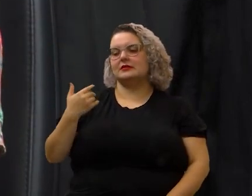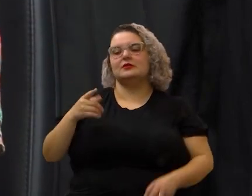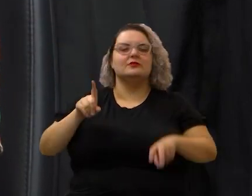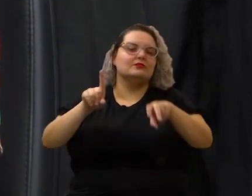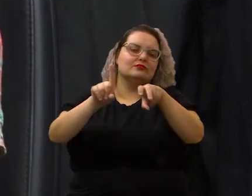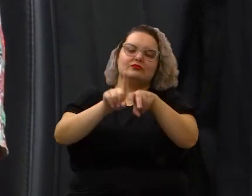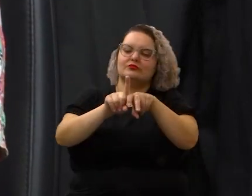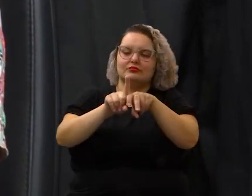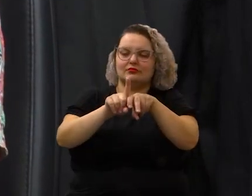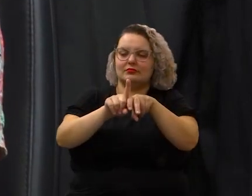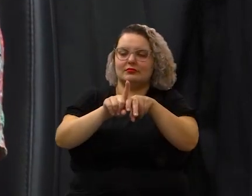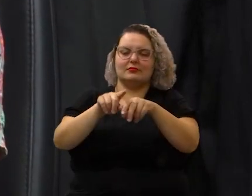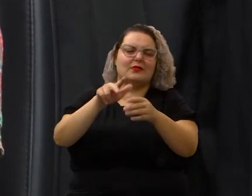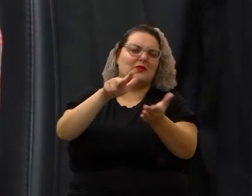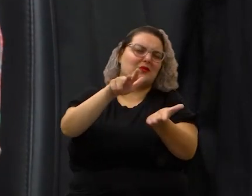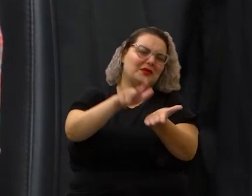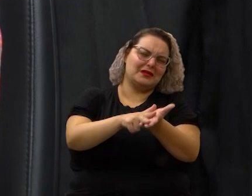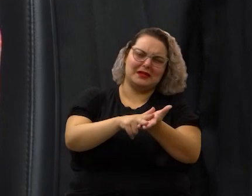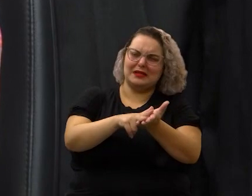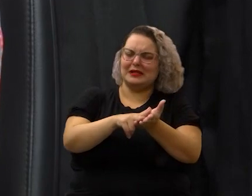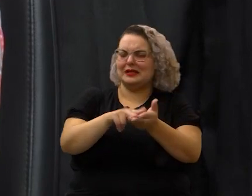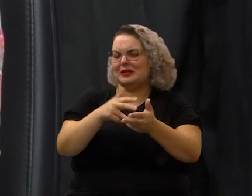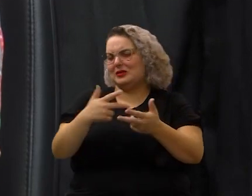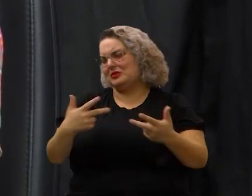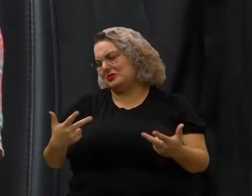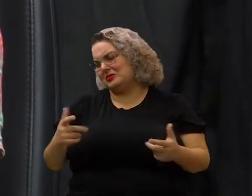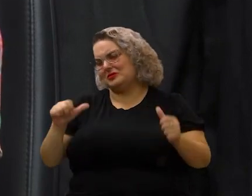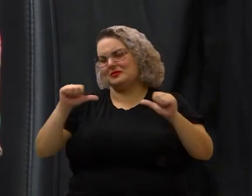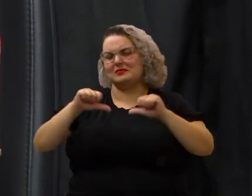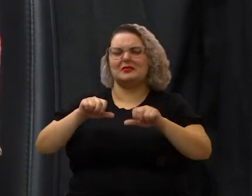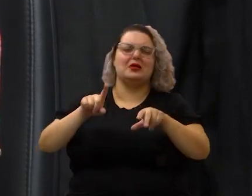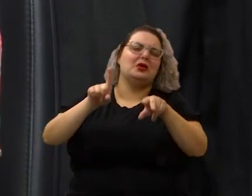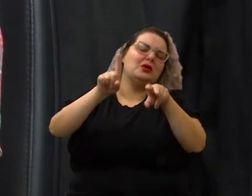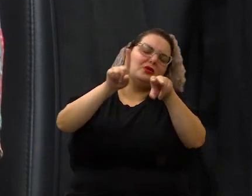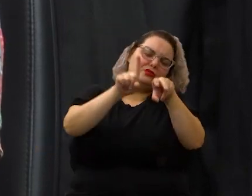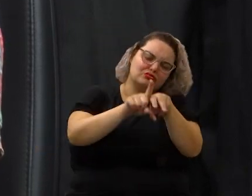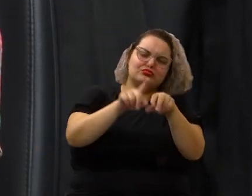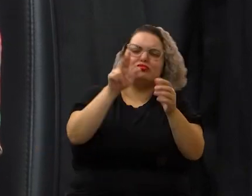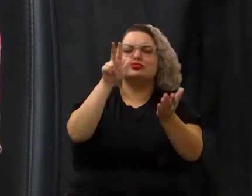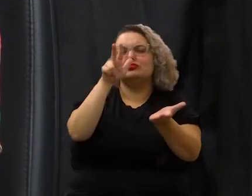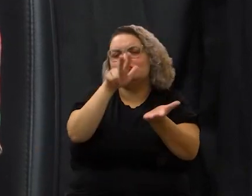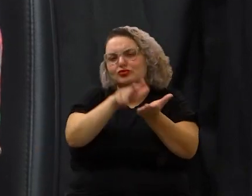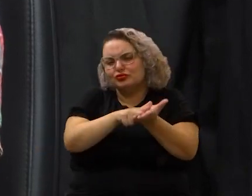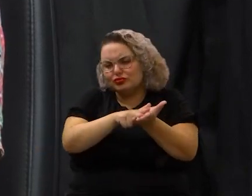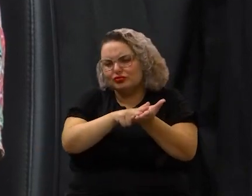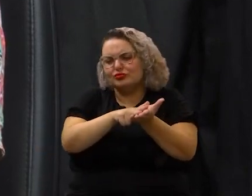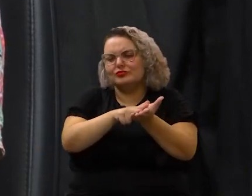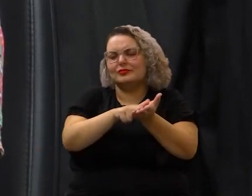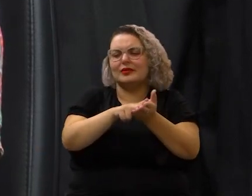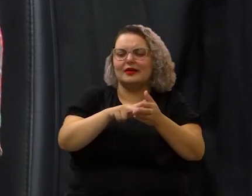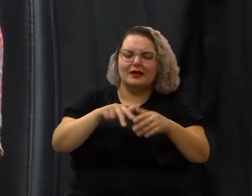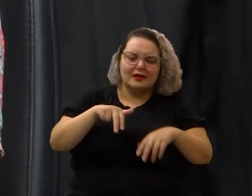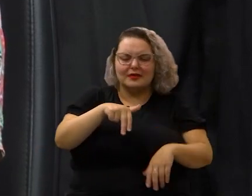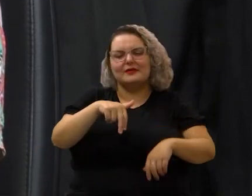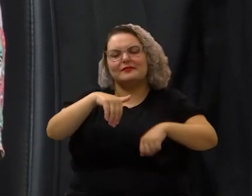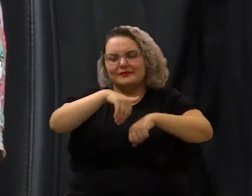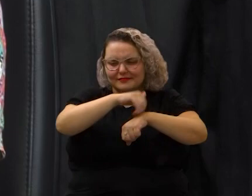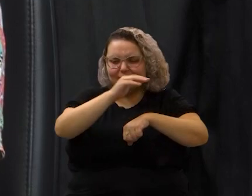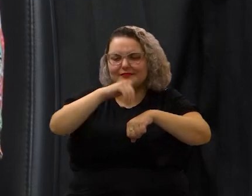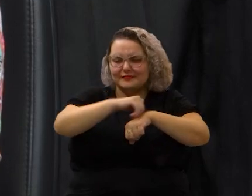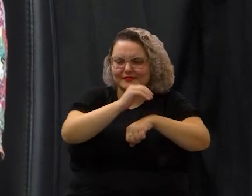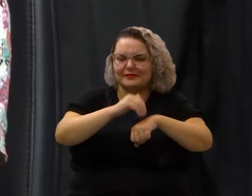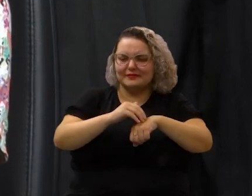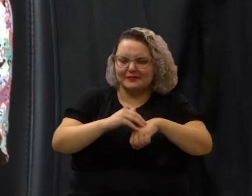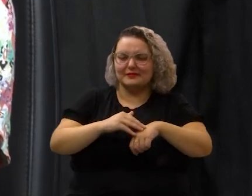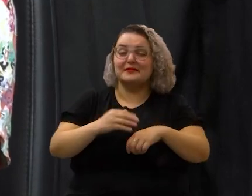né? Ele ficou que eu fiquei de cama, aquela coisa, ele ficou o dia inteiro do meu lado, deitado, vai lá e faz